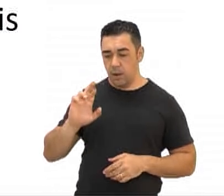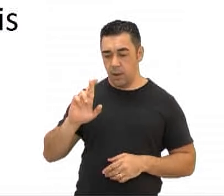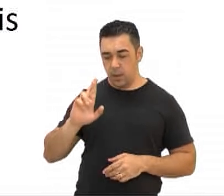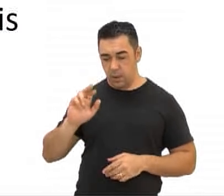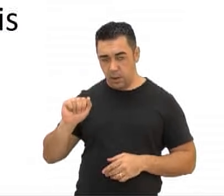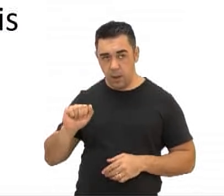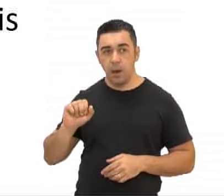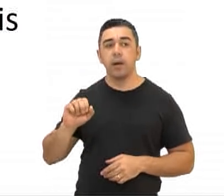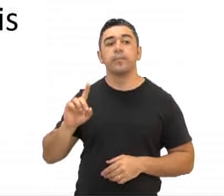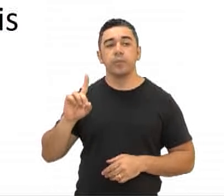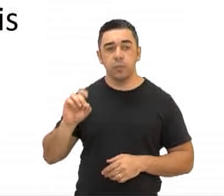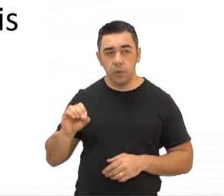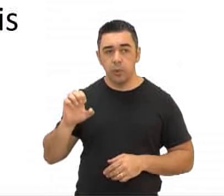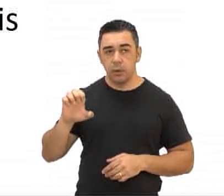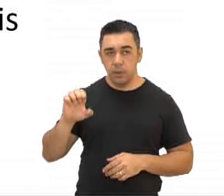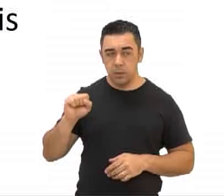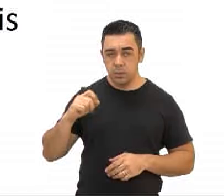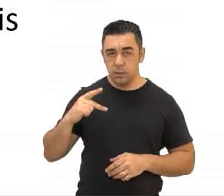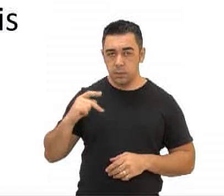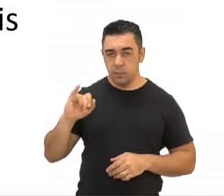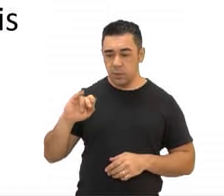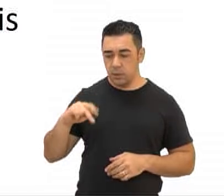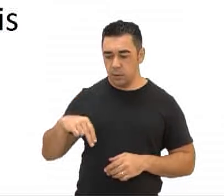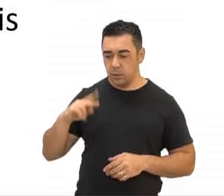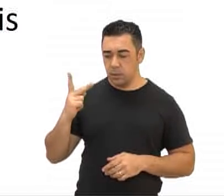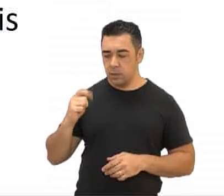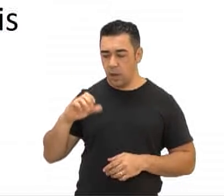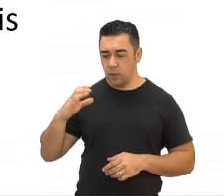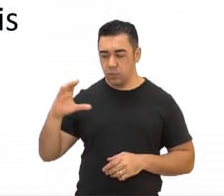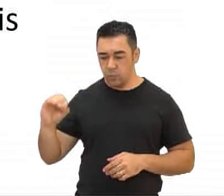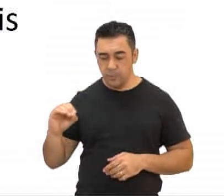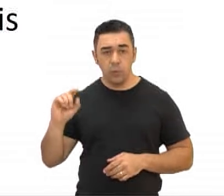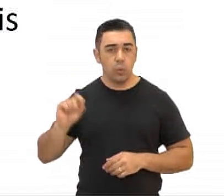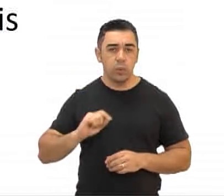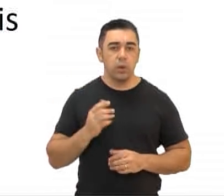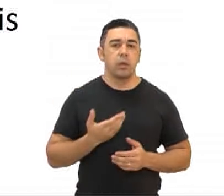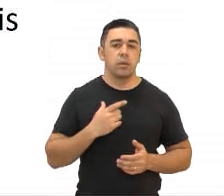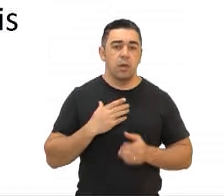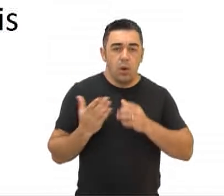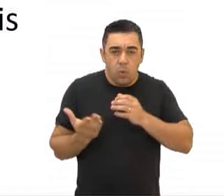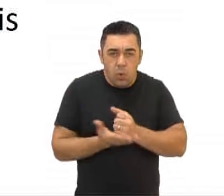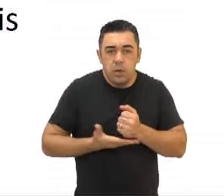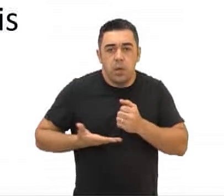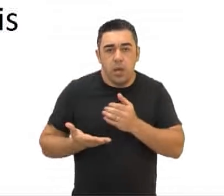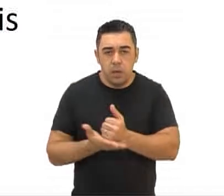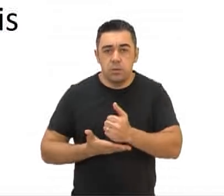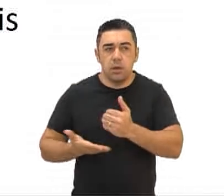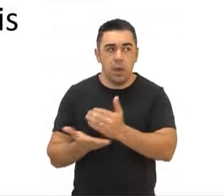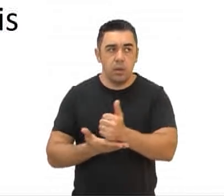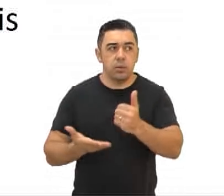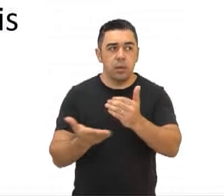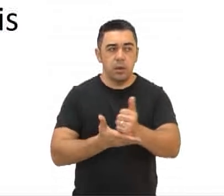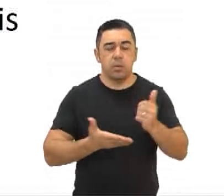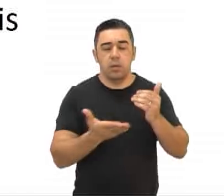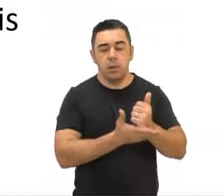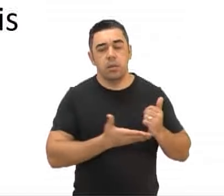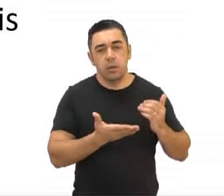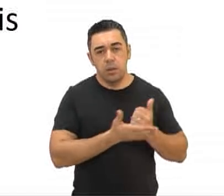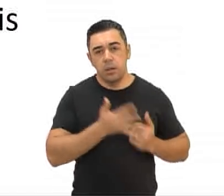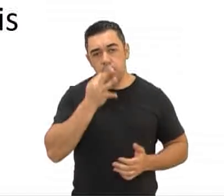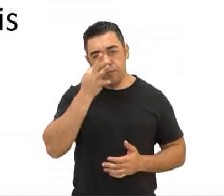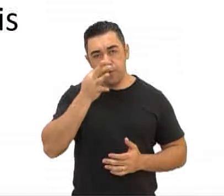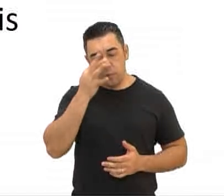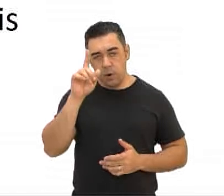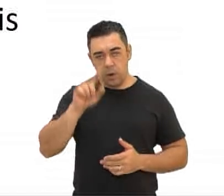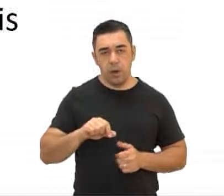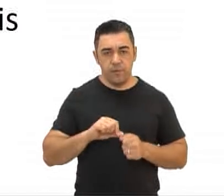Minas Gerais, e trabalham, qual é a principal atividade? A colheita de flores. Então, é a principal atividade que eles desenvolvem